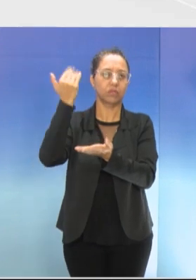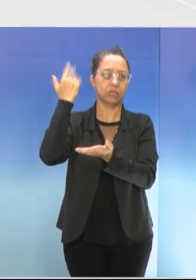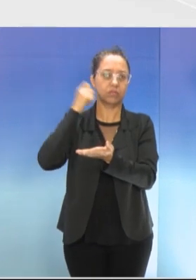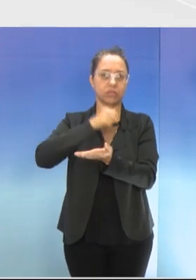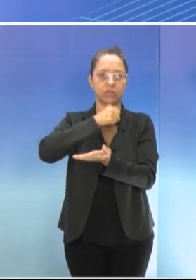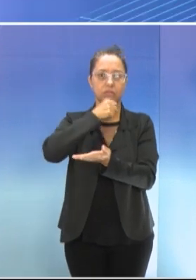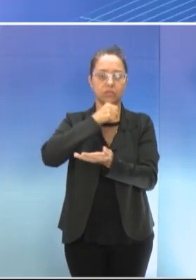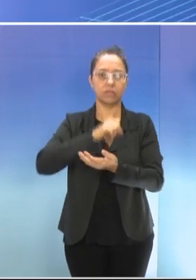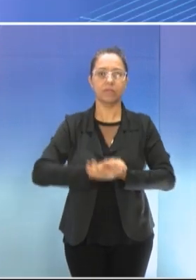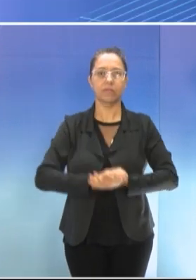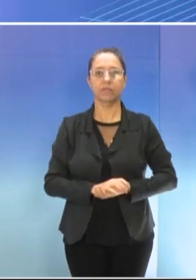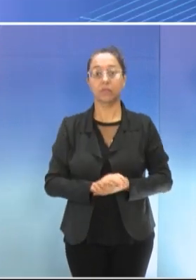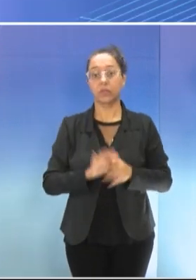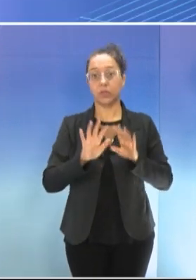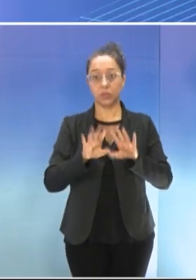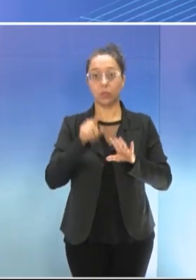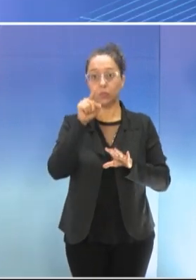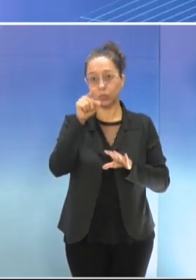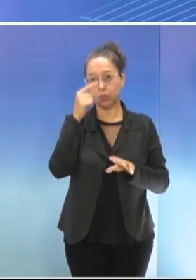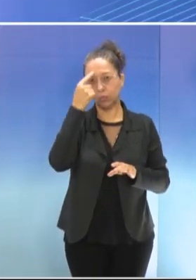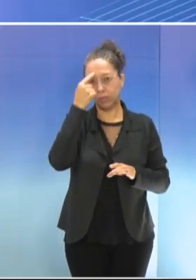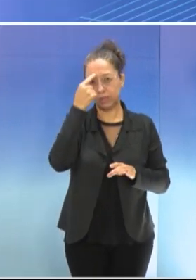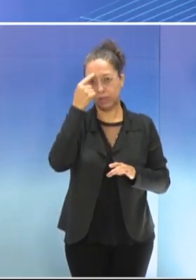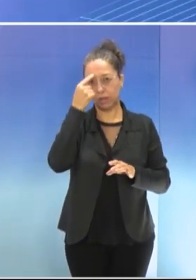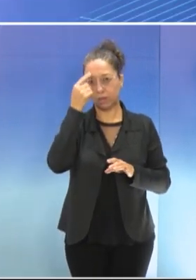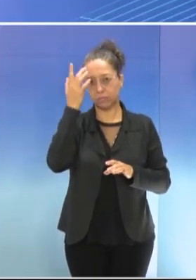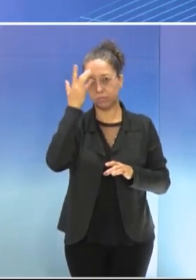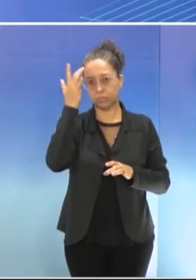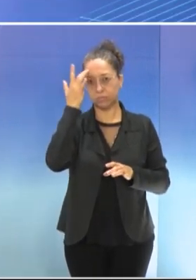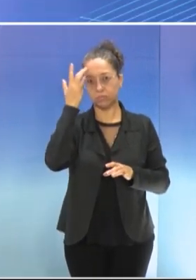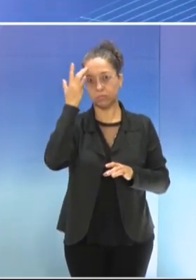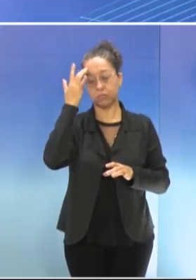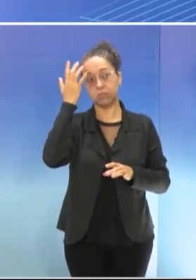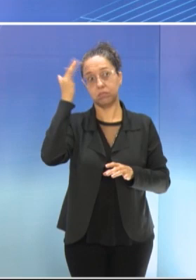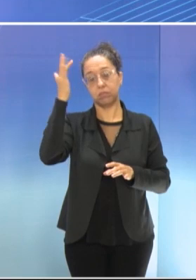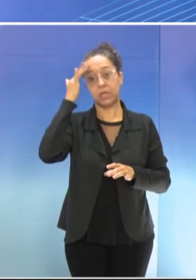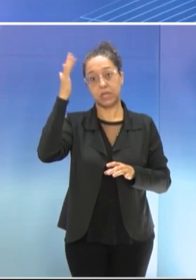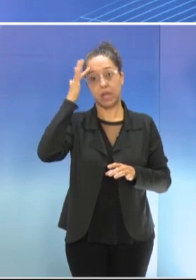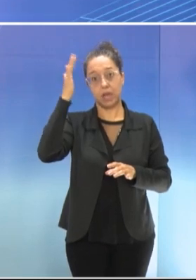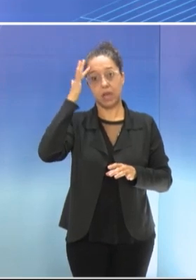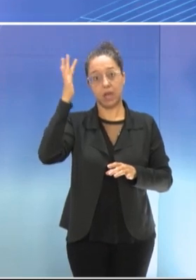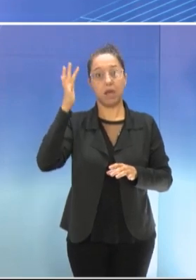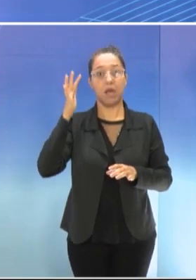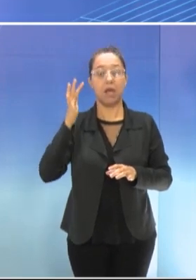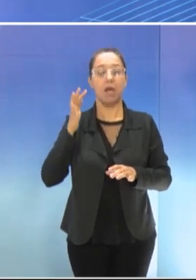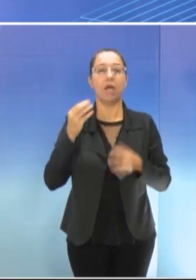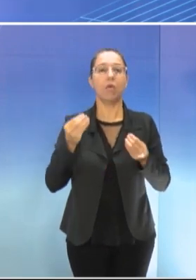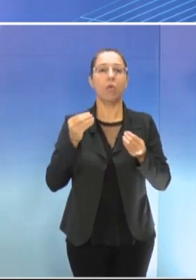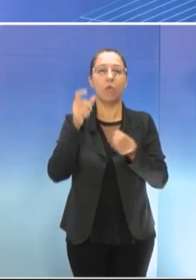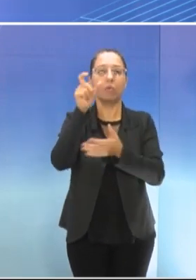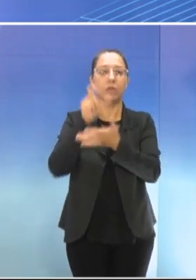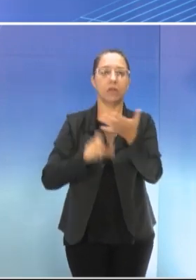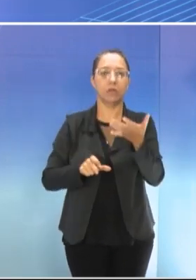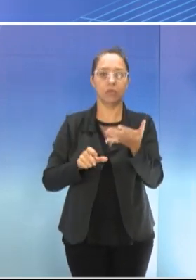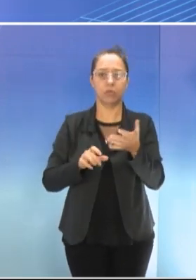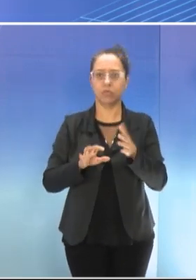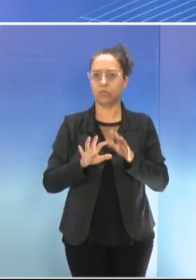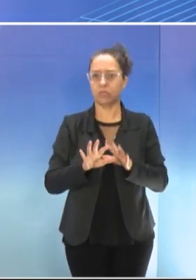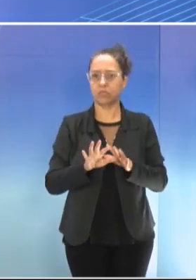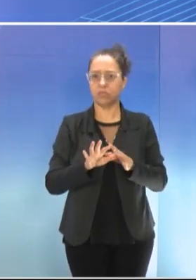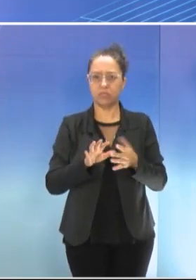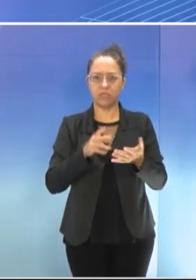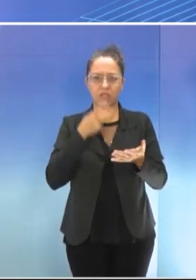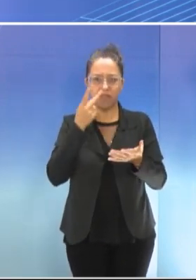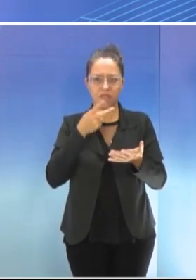Bom, aqui você pode pensar de forma racional e interpretar o texto. Em nenhum momento do texto